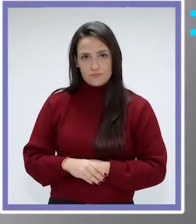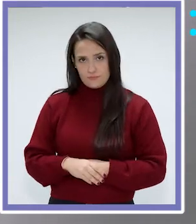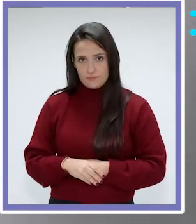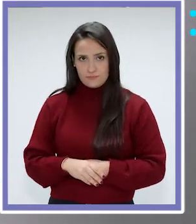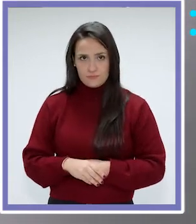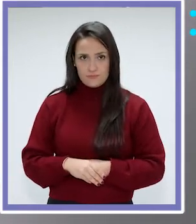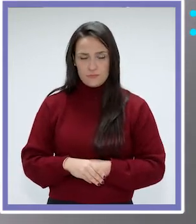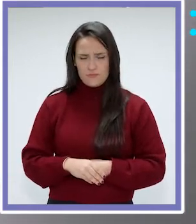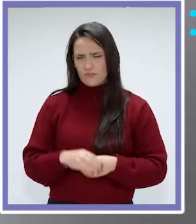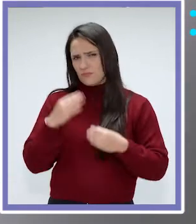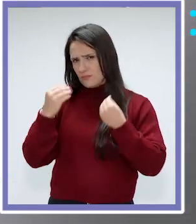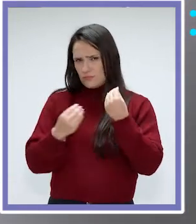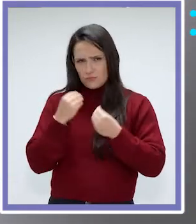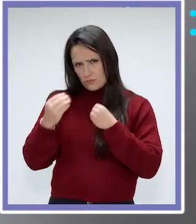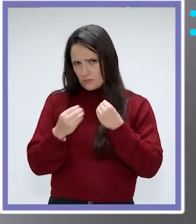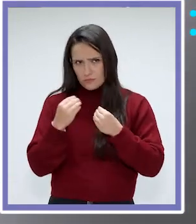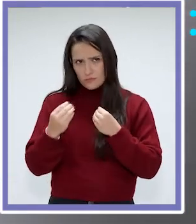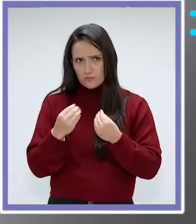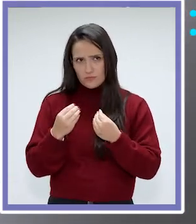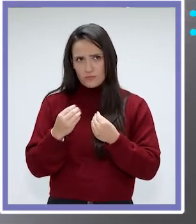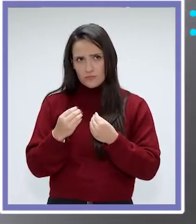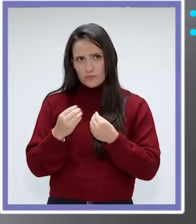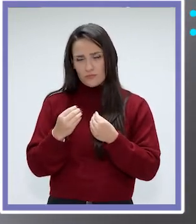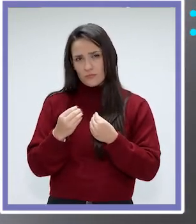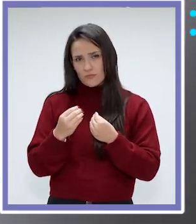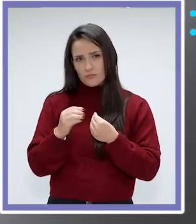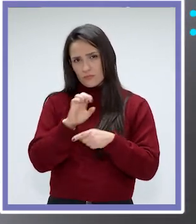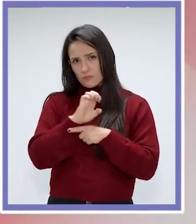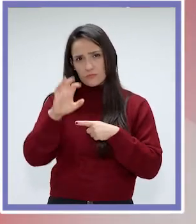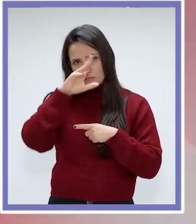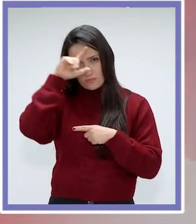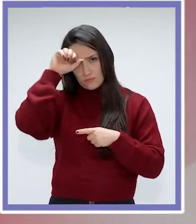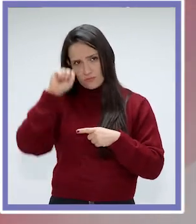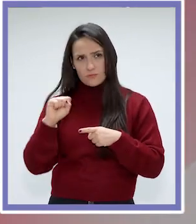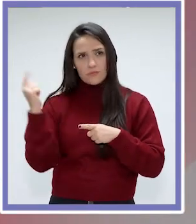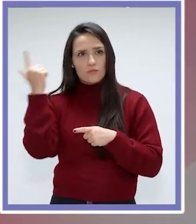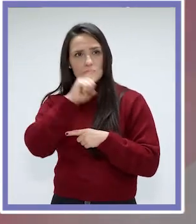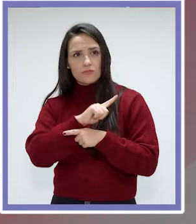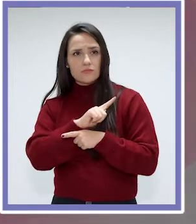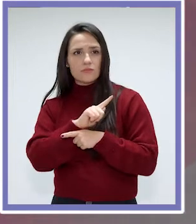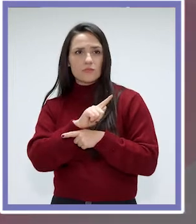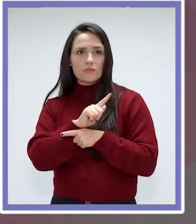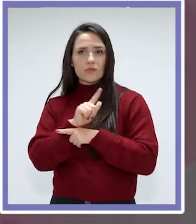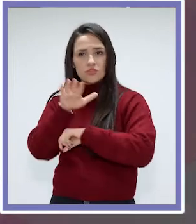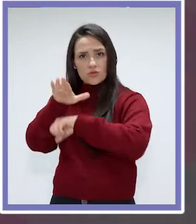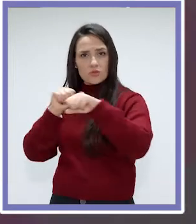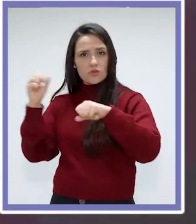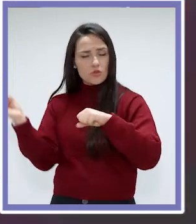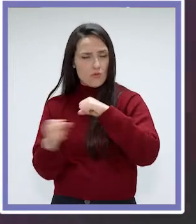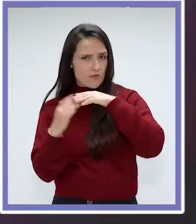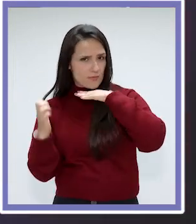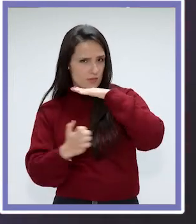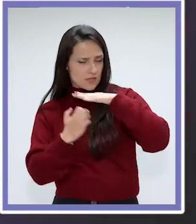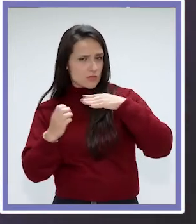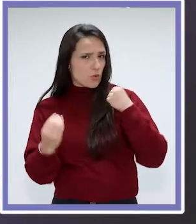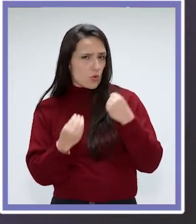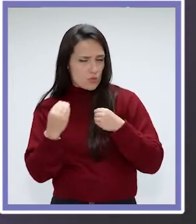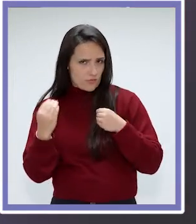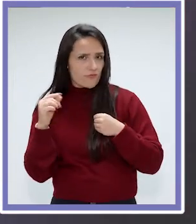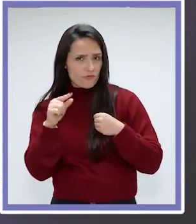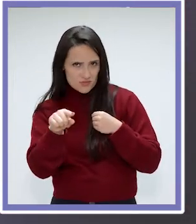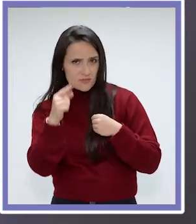quão atrativo o Mato Grosso do Sul pode ficar até para atrair novas empresas, né? A gente teve aqui há algum